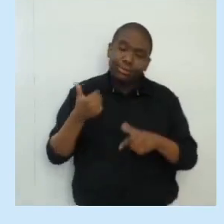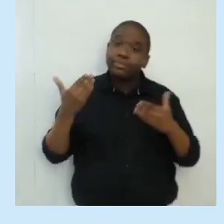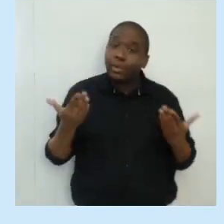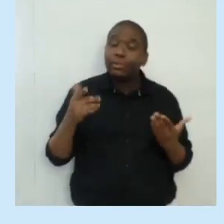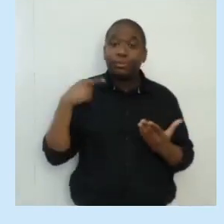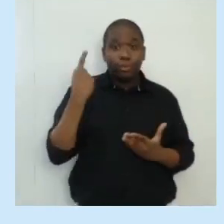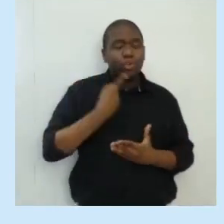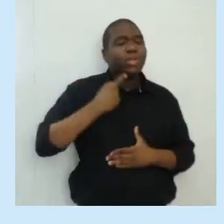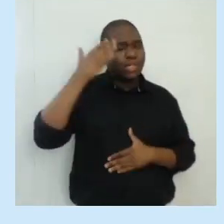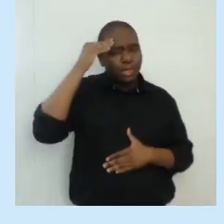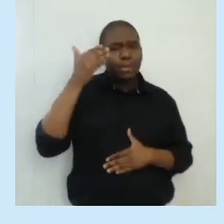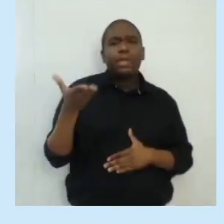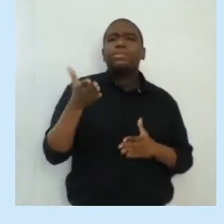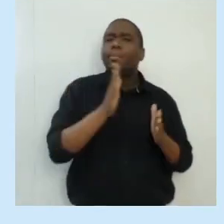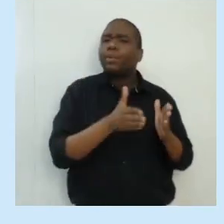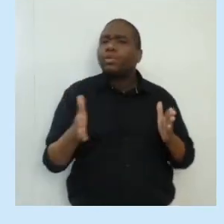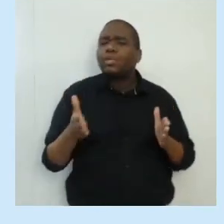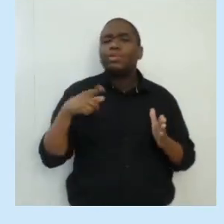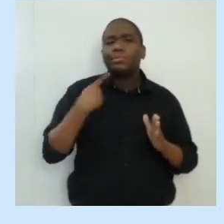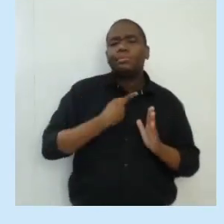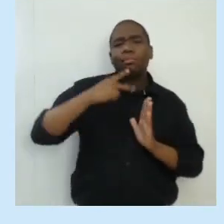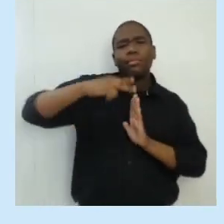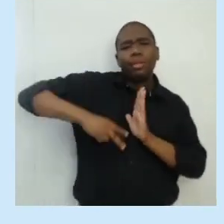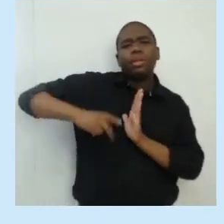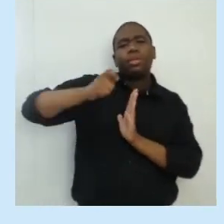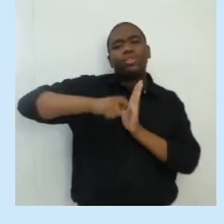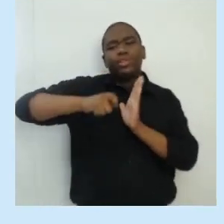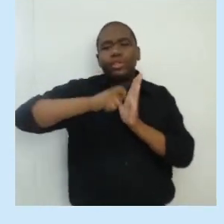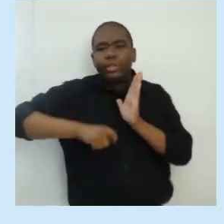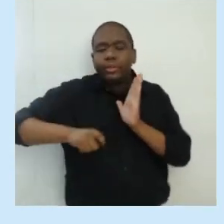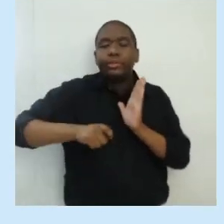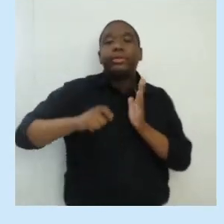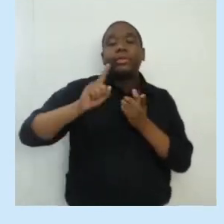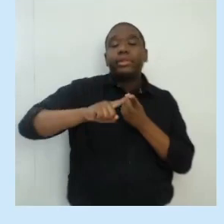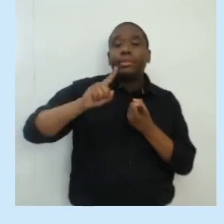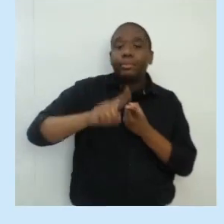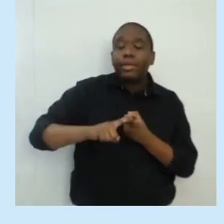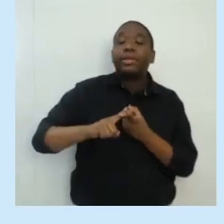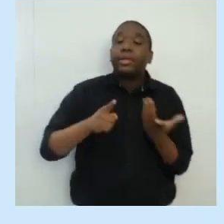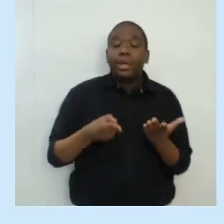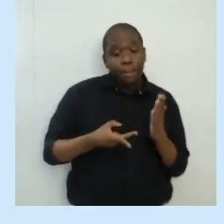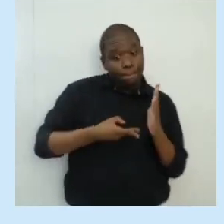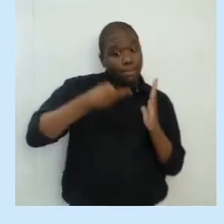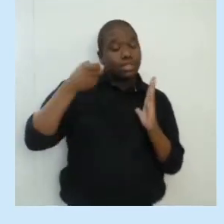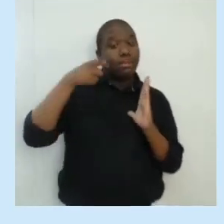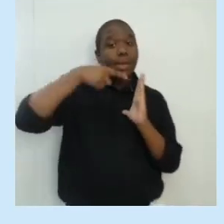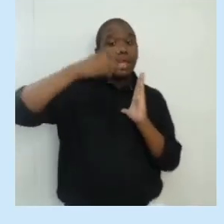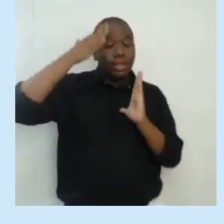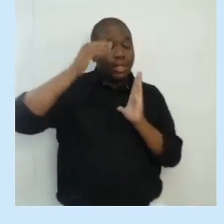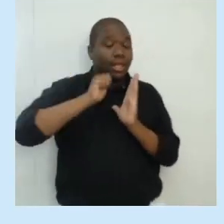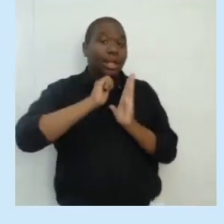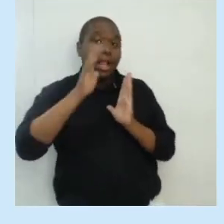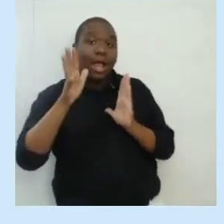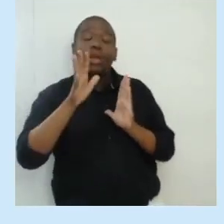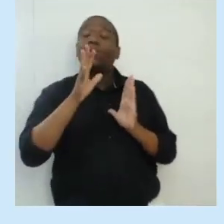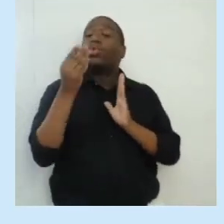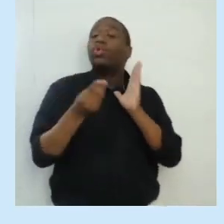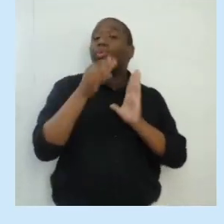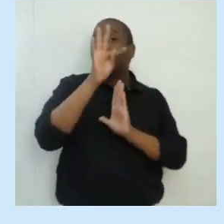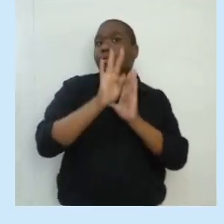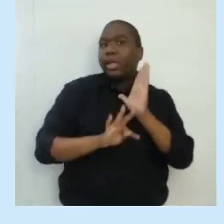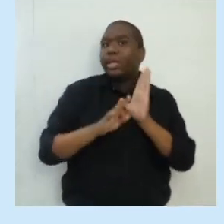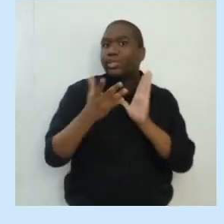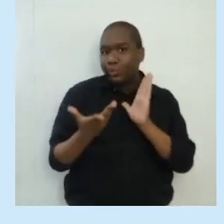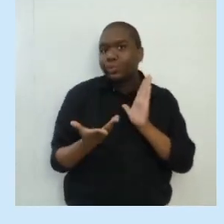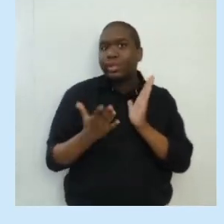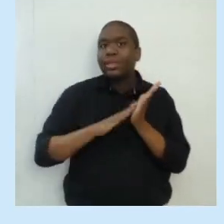esse processo de leitura, de escrita, de interpretação textual, de oralidade, hoje a